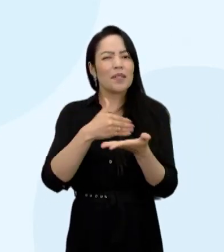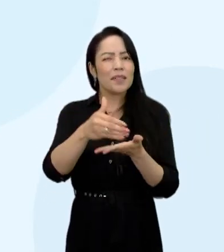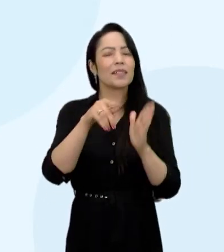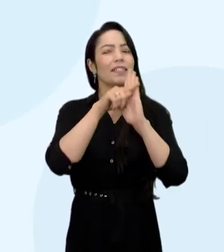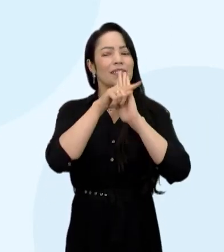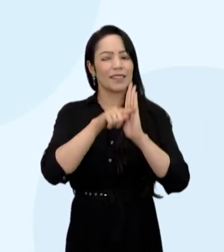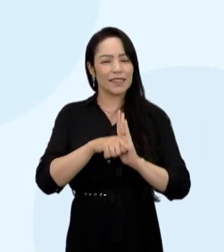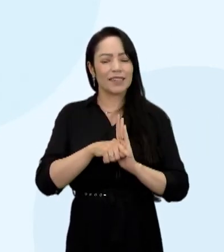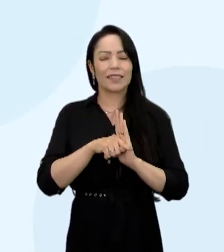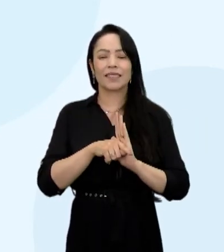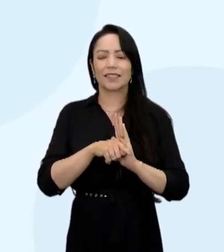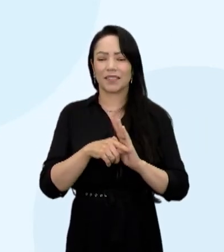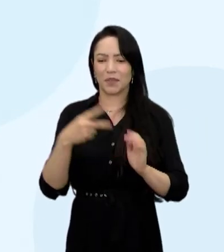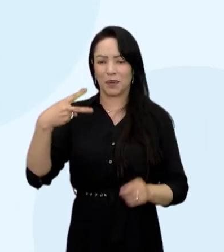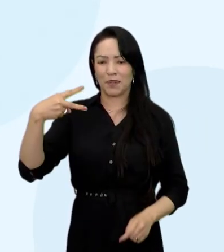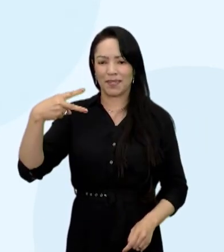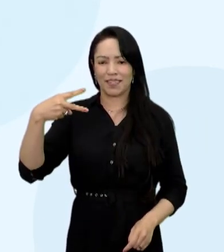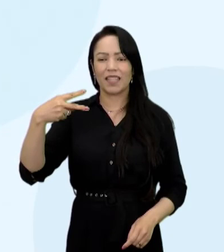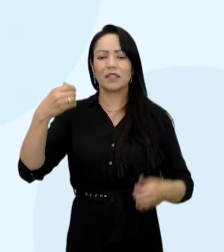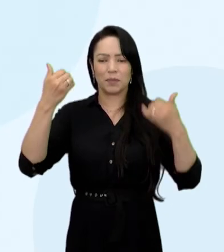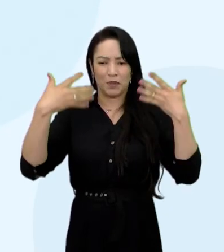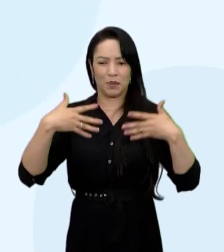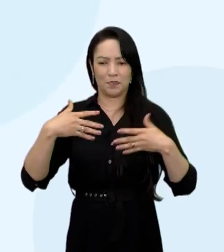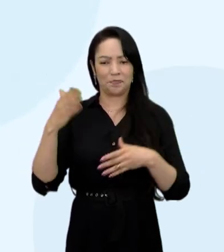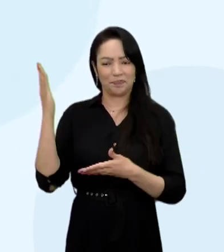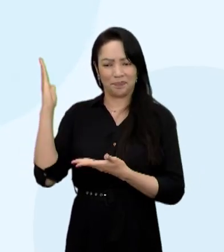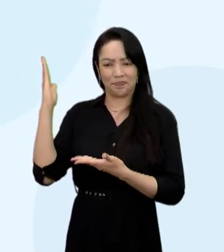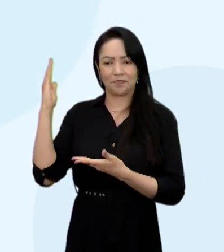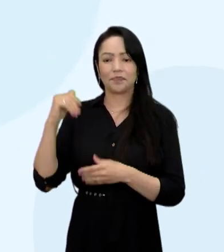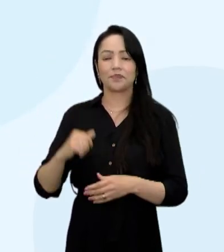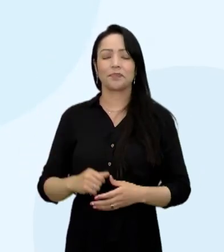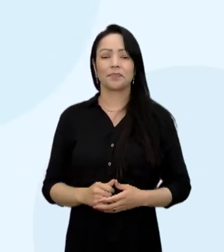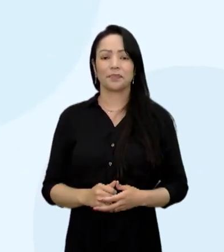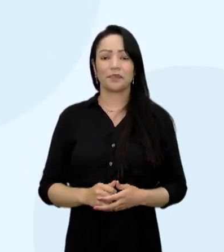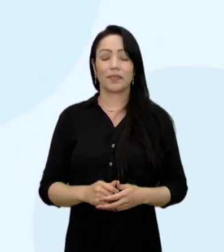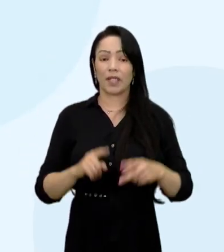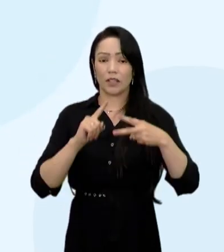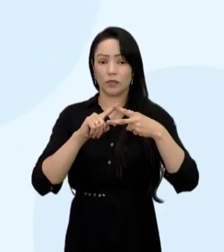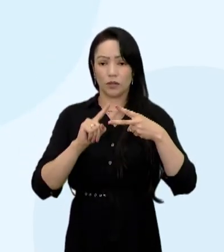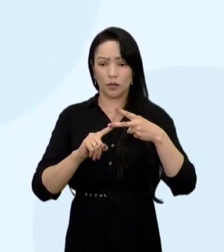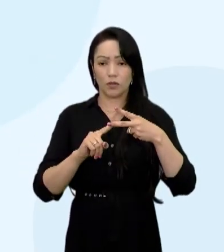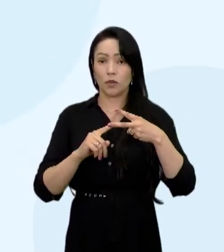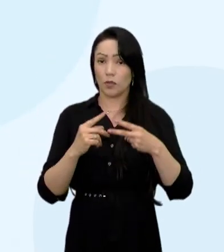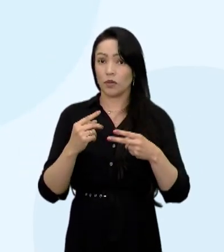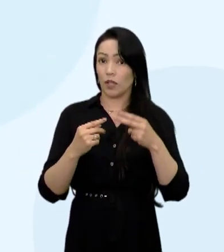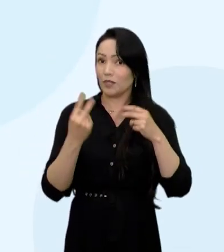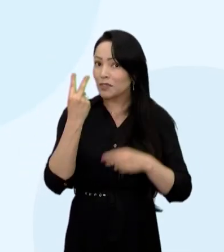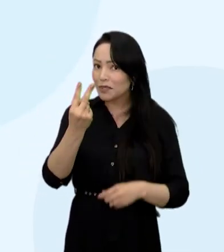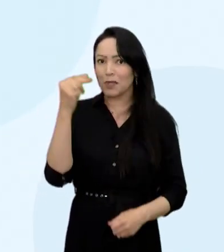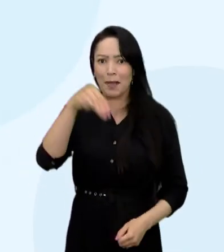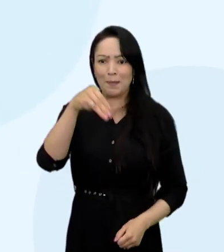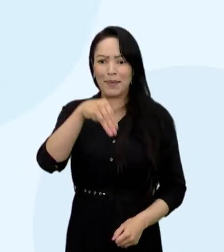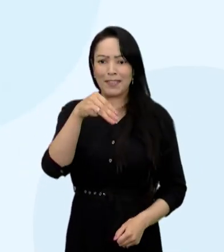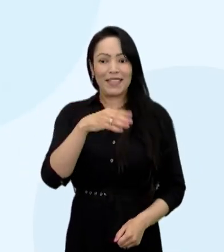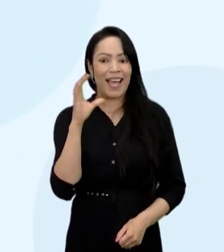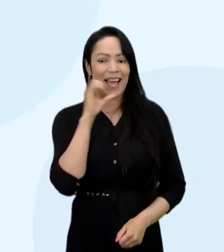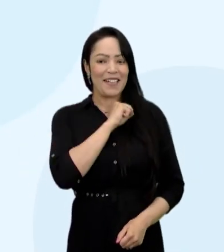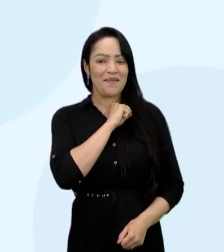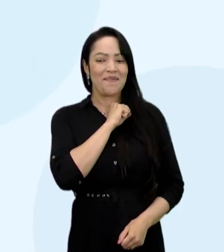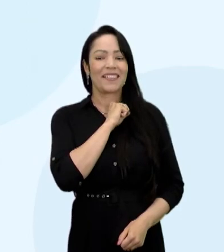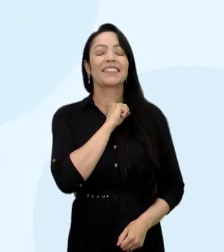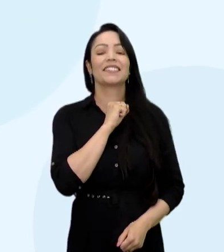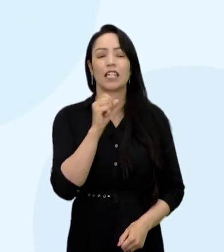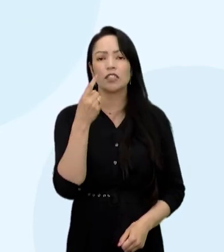introdução 2, tá bom? Fala exatamente sobre isso. Temos 2 minutinhos só, vamos lá então. Você certamente